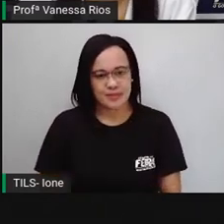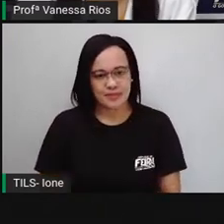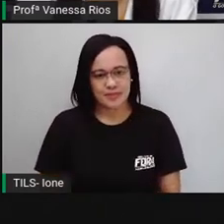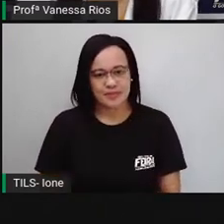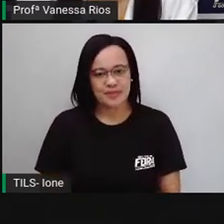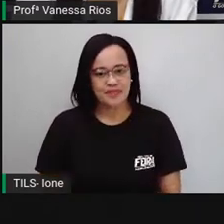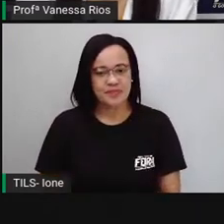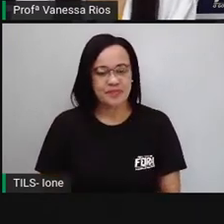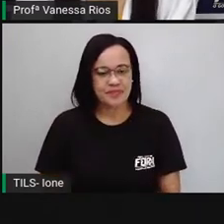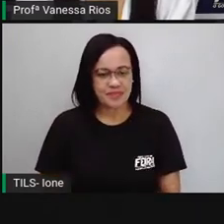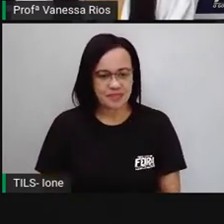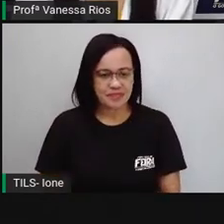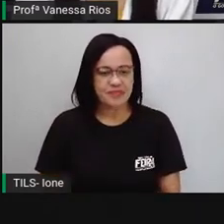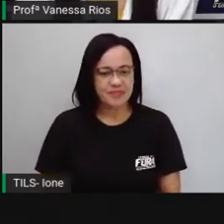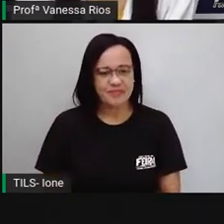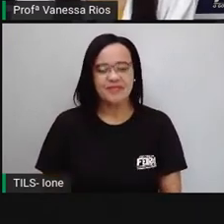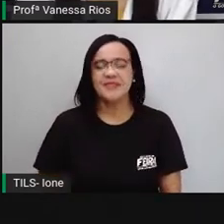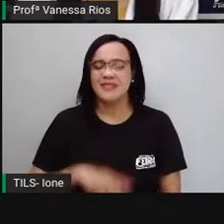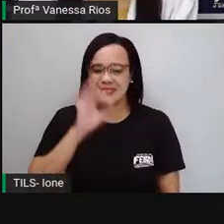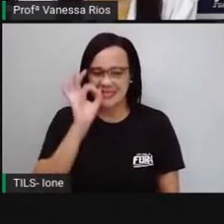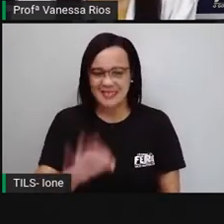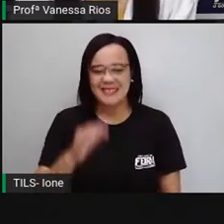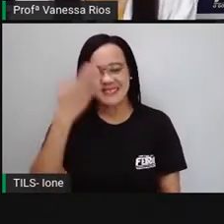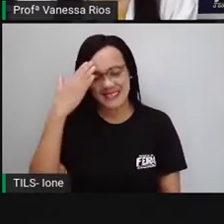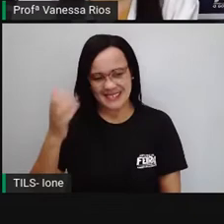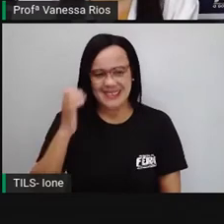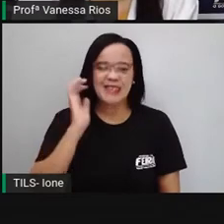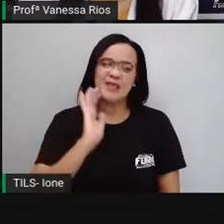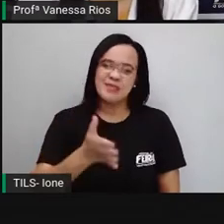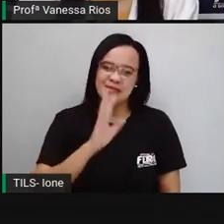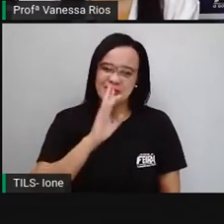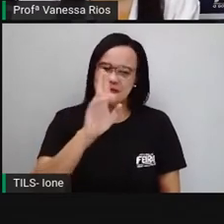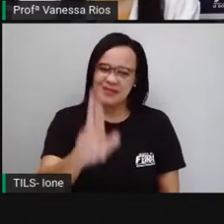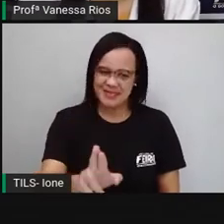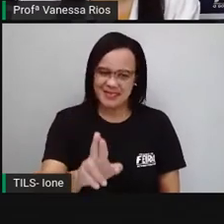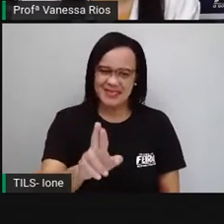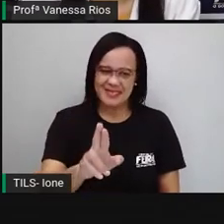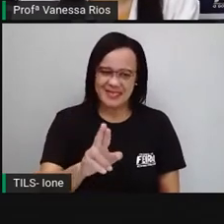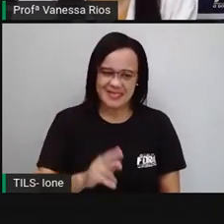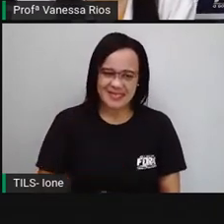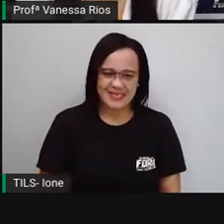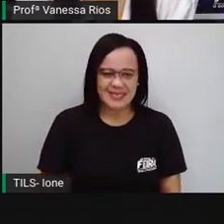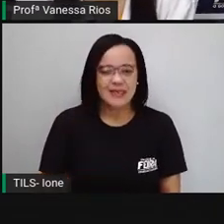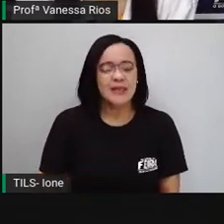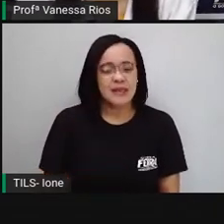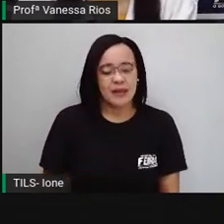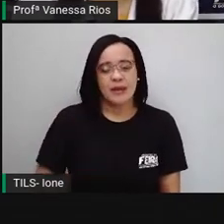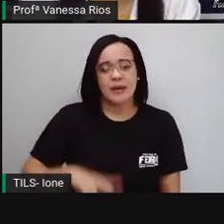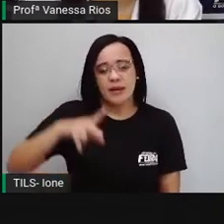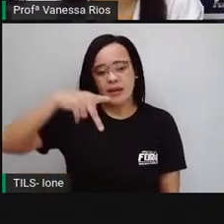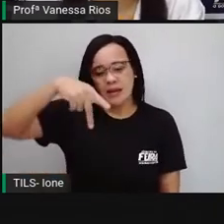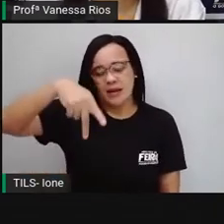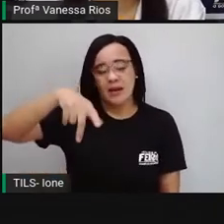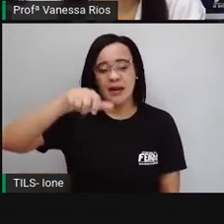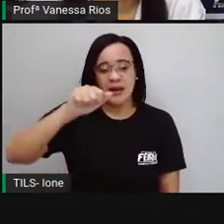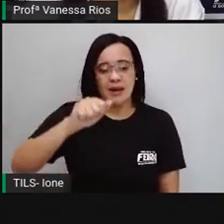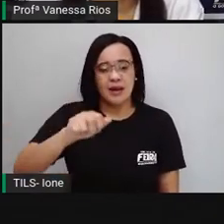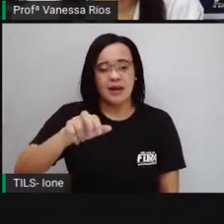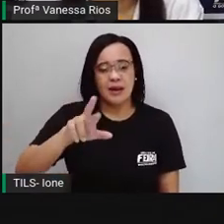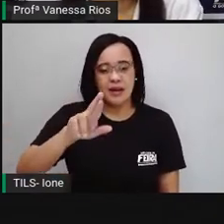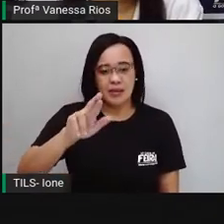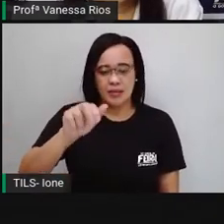Eu tenho certeza que vocês já viram a resposta, não é? Essa imagem aí a gente associaria ao